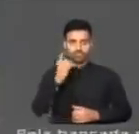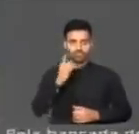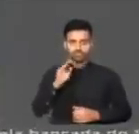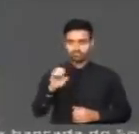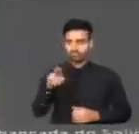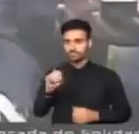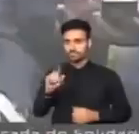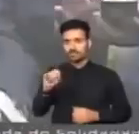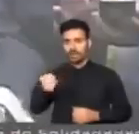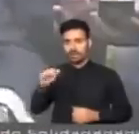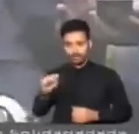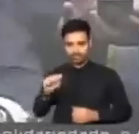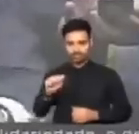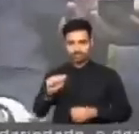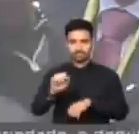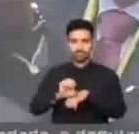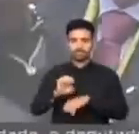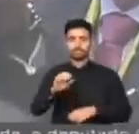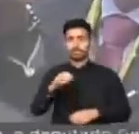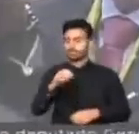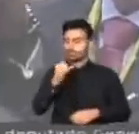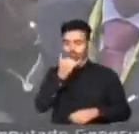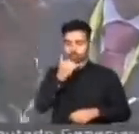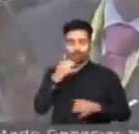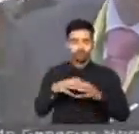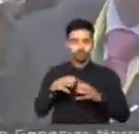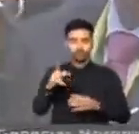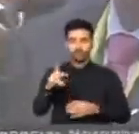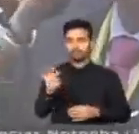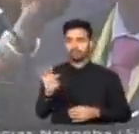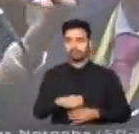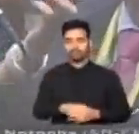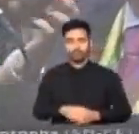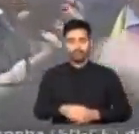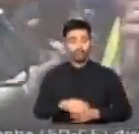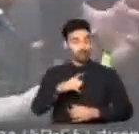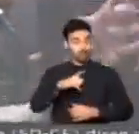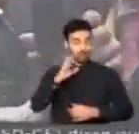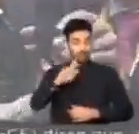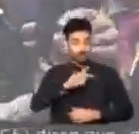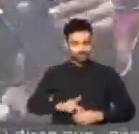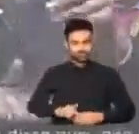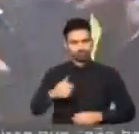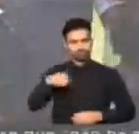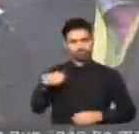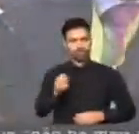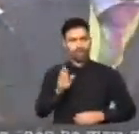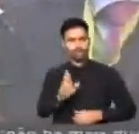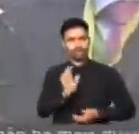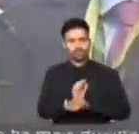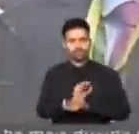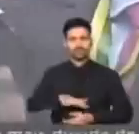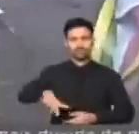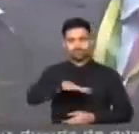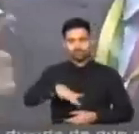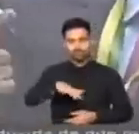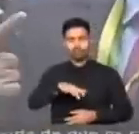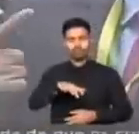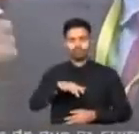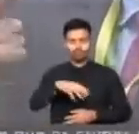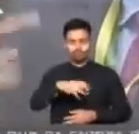PTB. Senhor presidente, como representante do povo da Bahia e pelo Brasil,